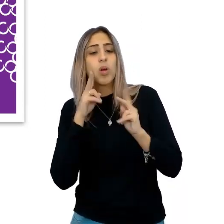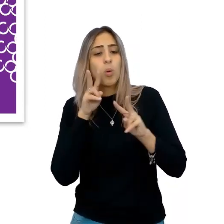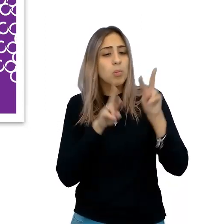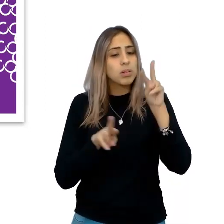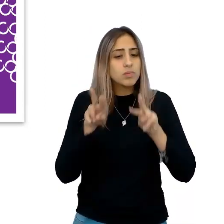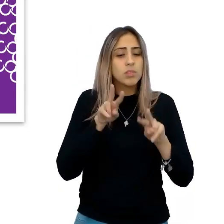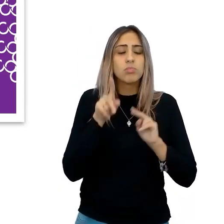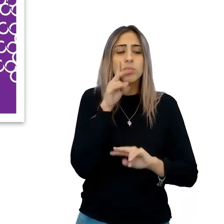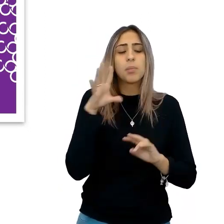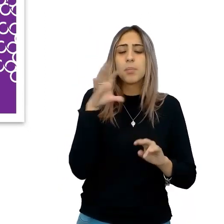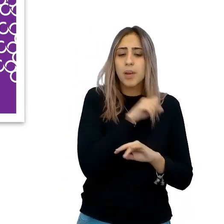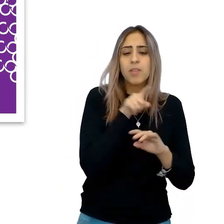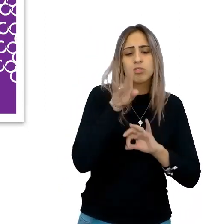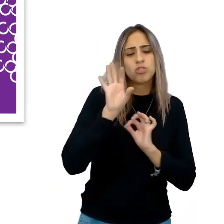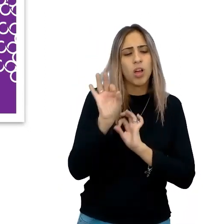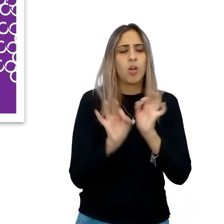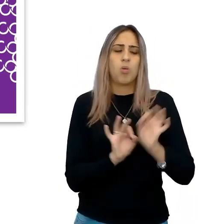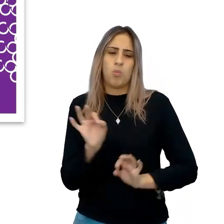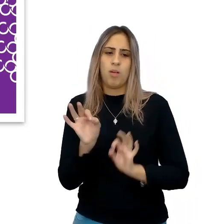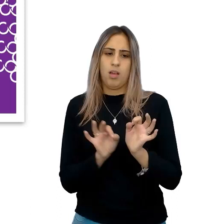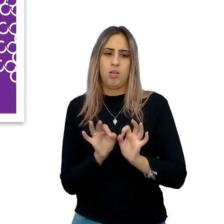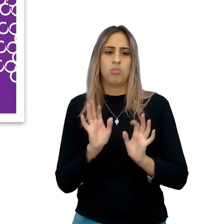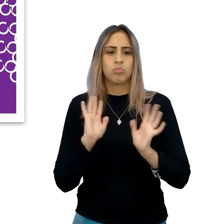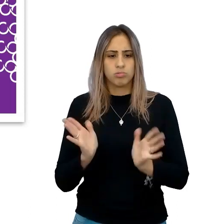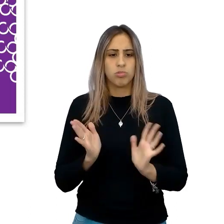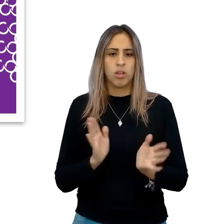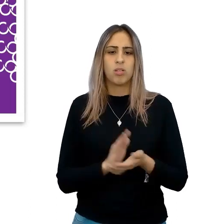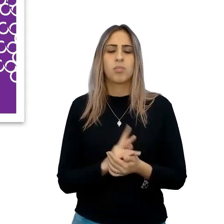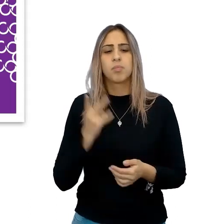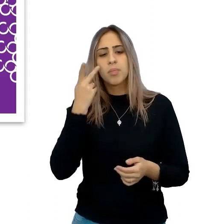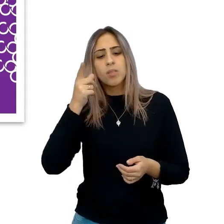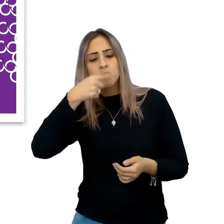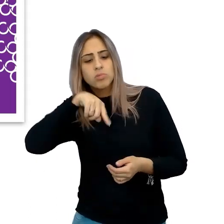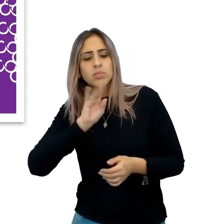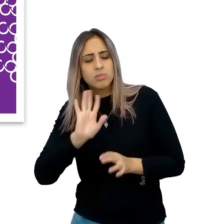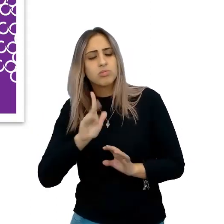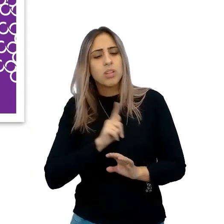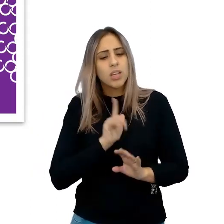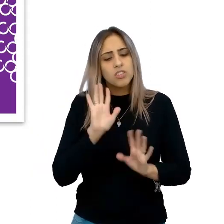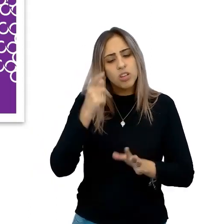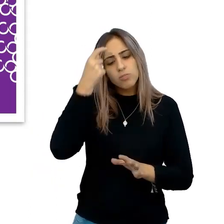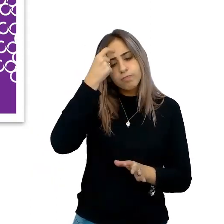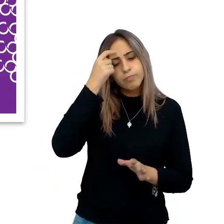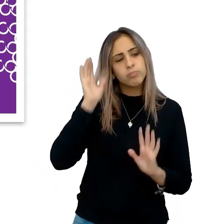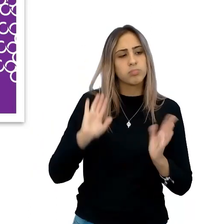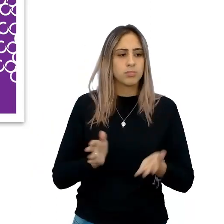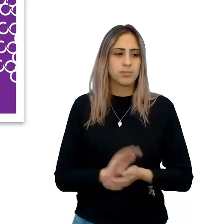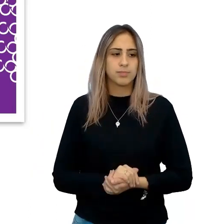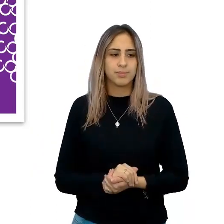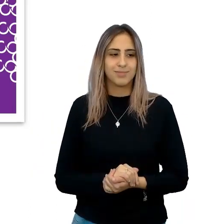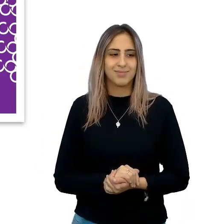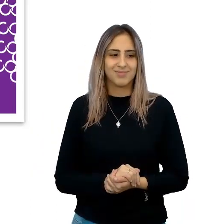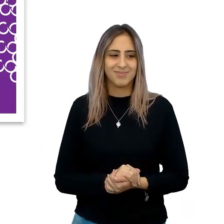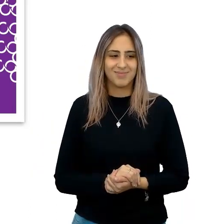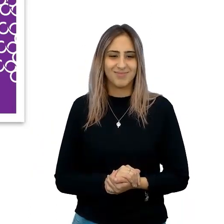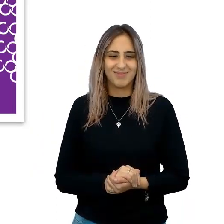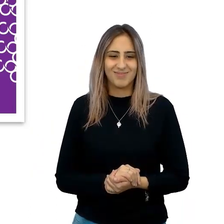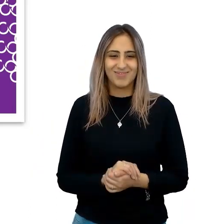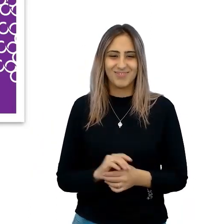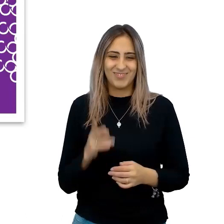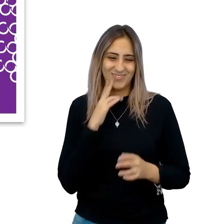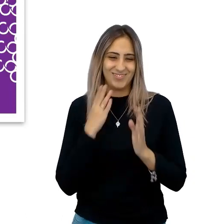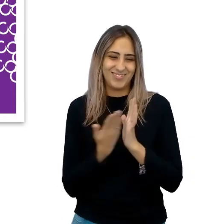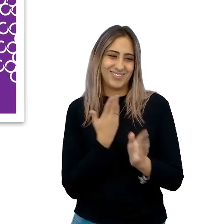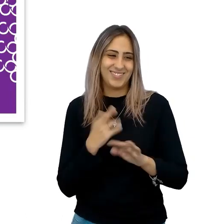possível que em breve isso já seja arrumado, tá bom? Mas só para vocês ficarem cientes disso. E aí, do outro lado, os cadernos mais